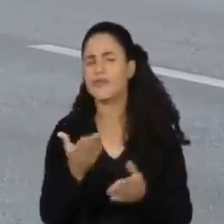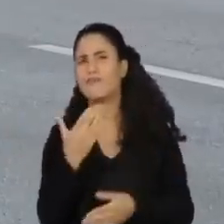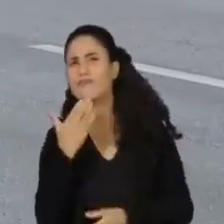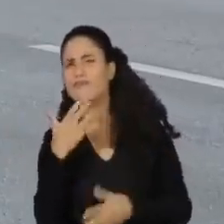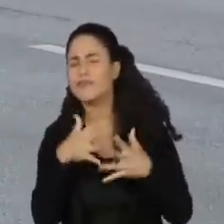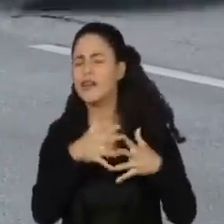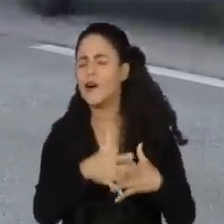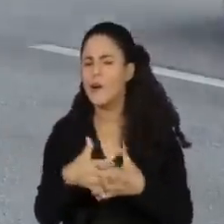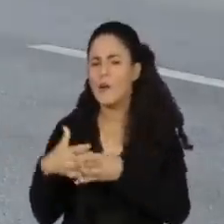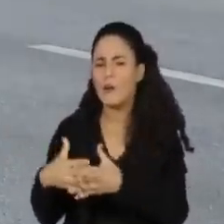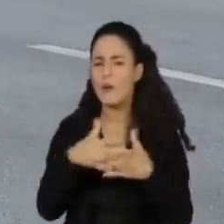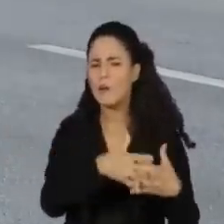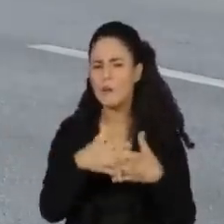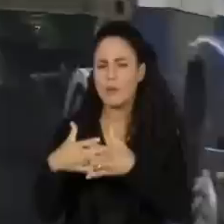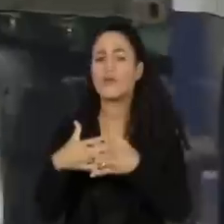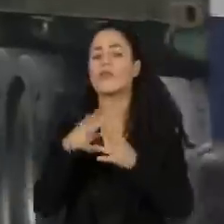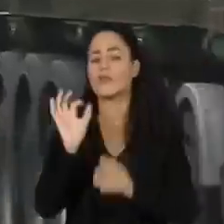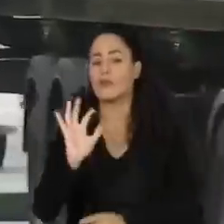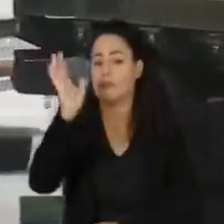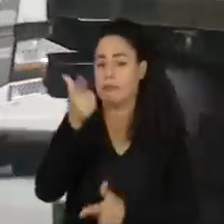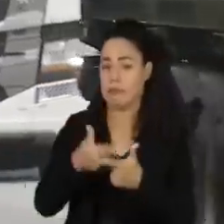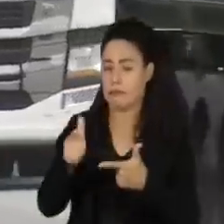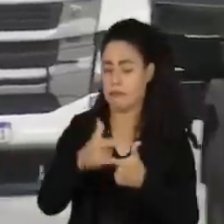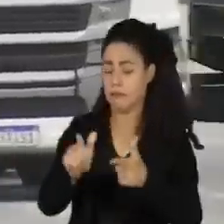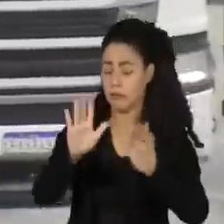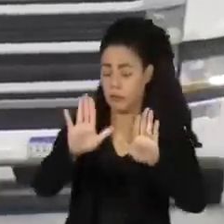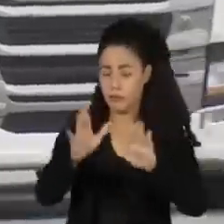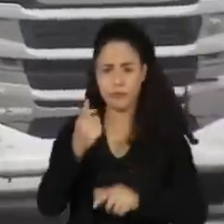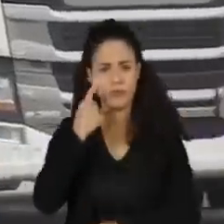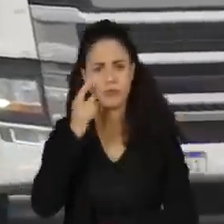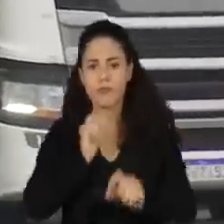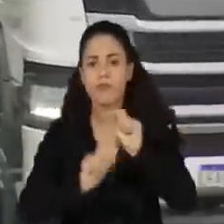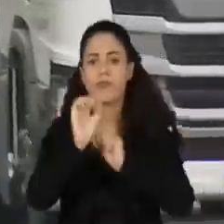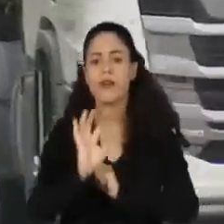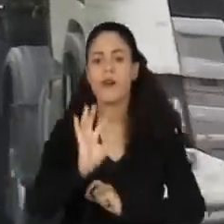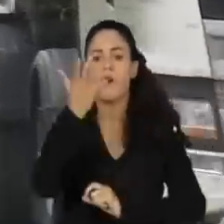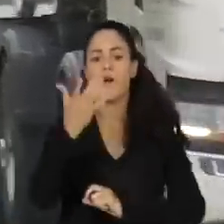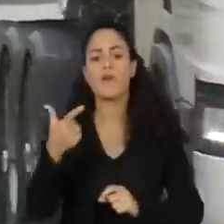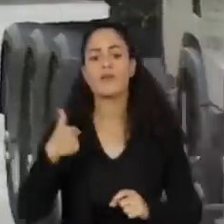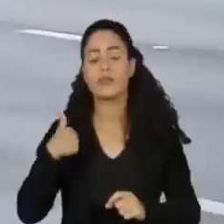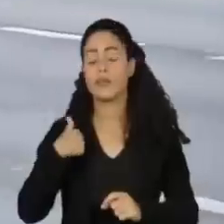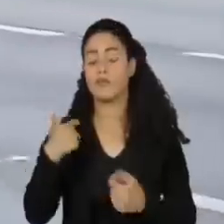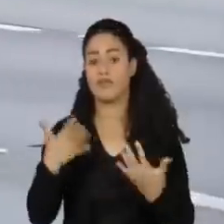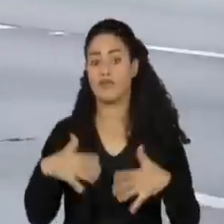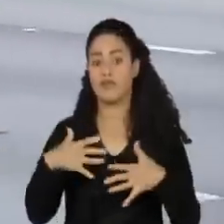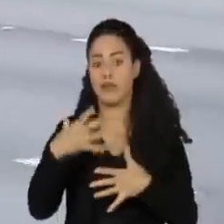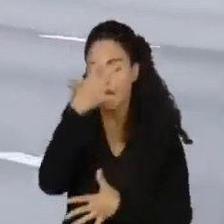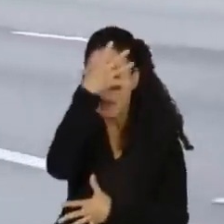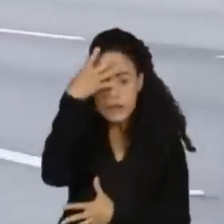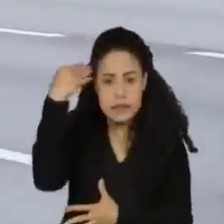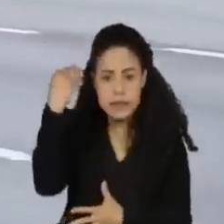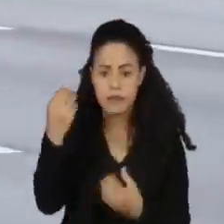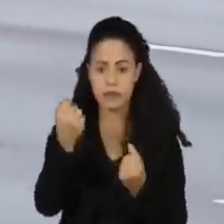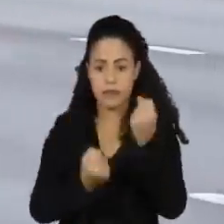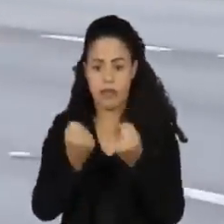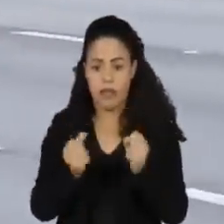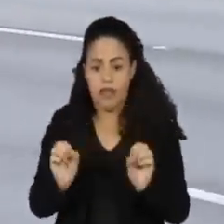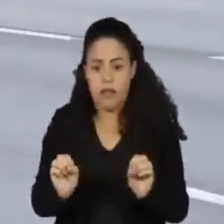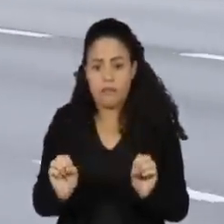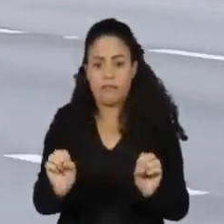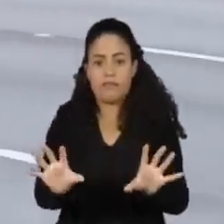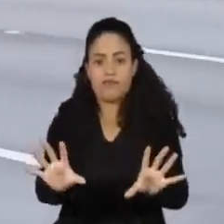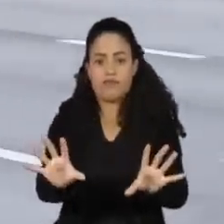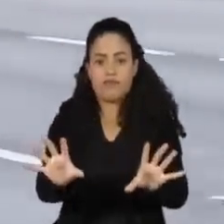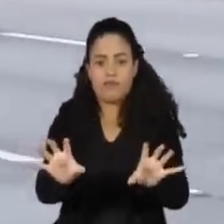e pode causar prejuízos. O menor deles é cometer infração média em caso de esquecimento de acender o farol nas